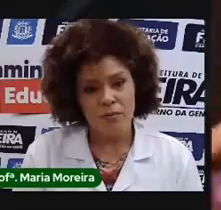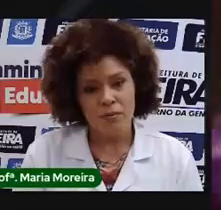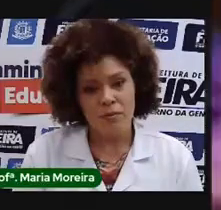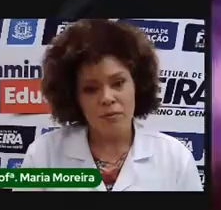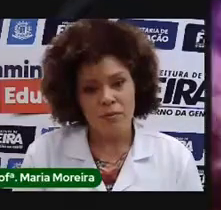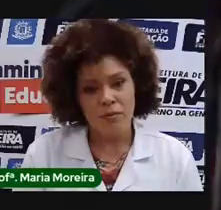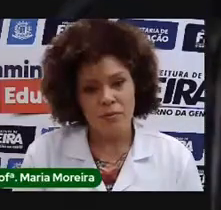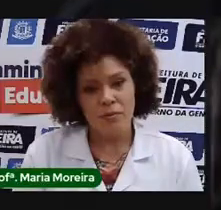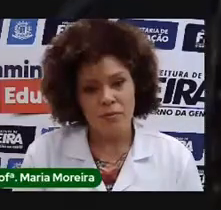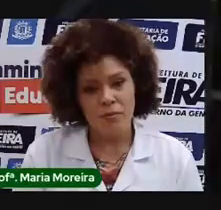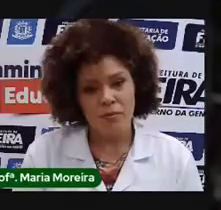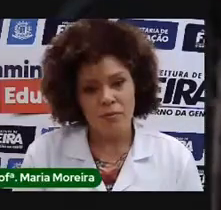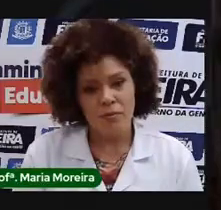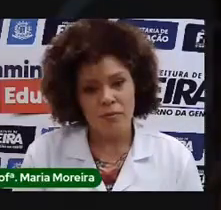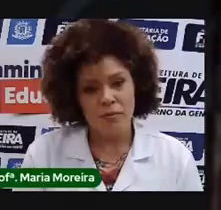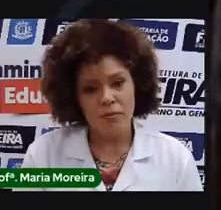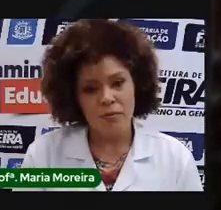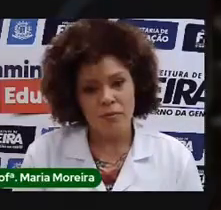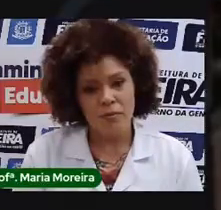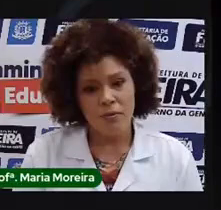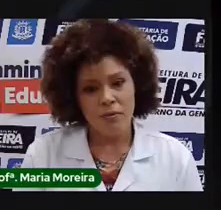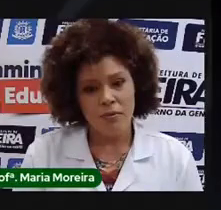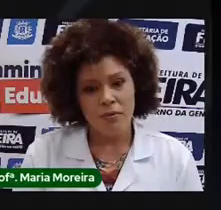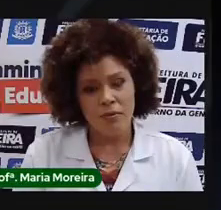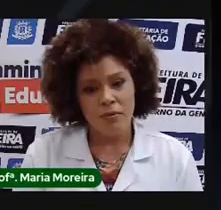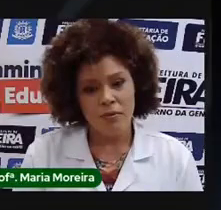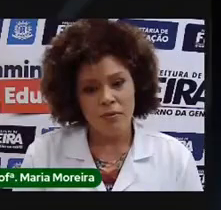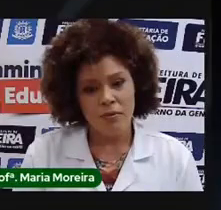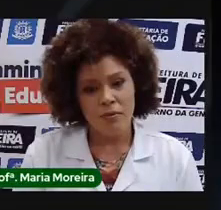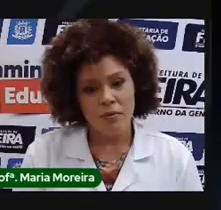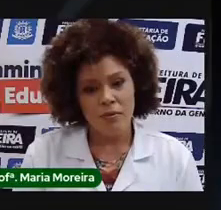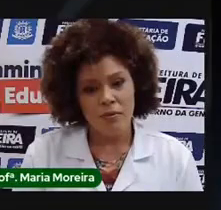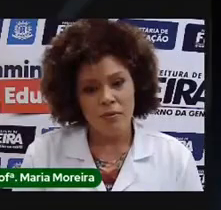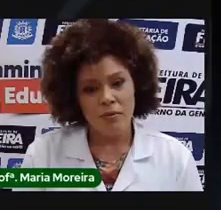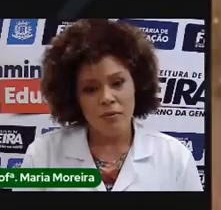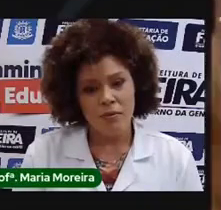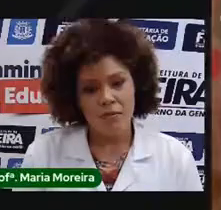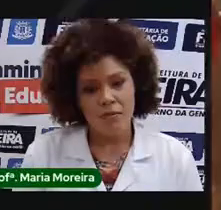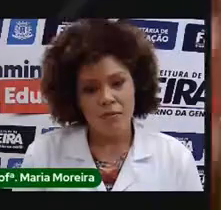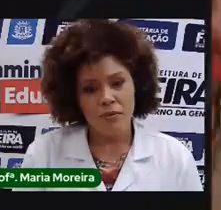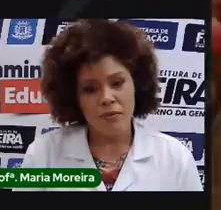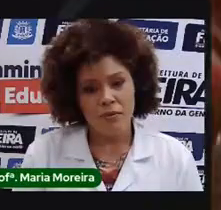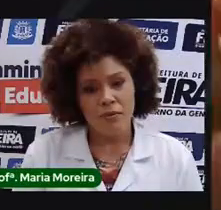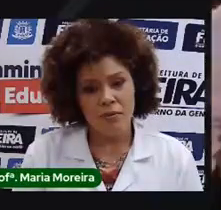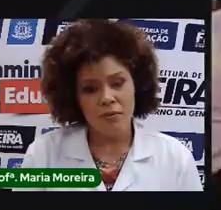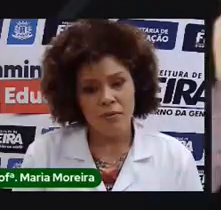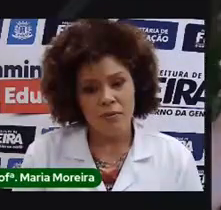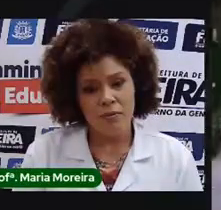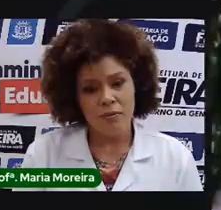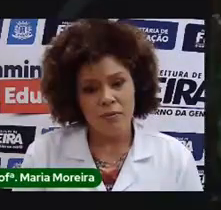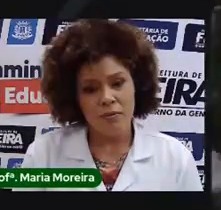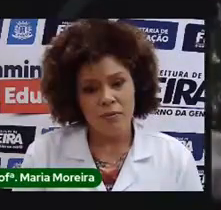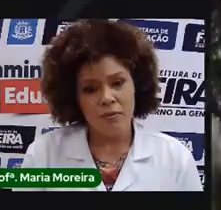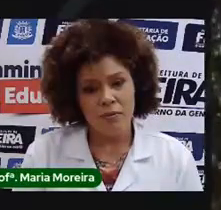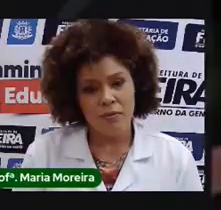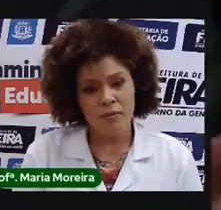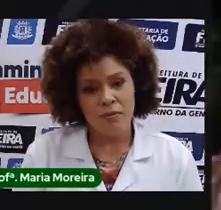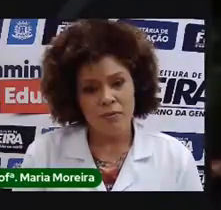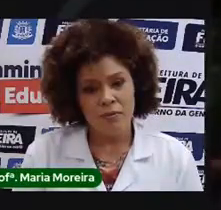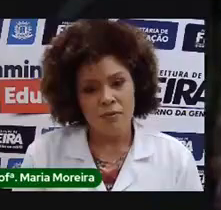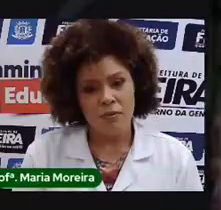Feira de feijão, feira de carinho, feira de paixão. Olha a freguesia, olha a